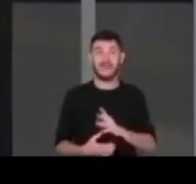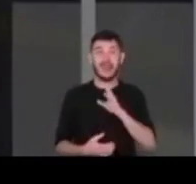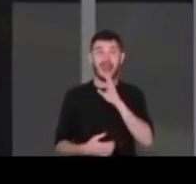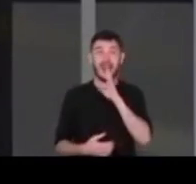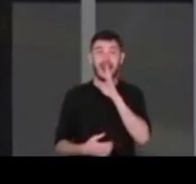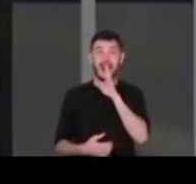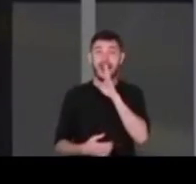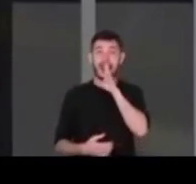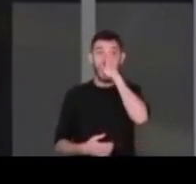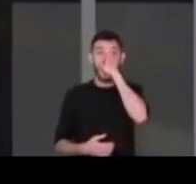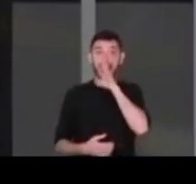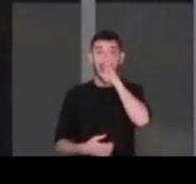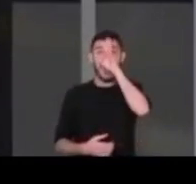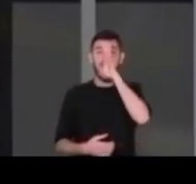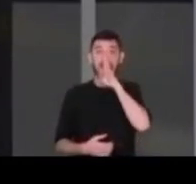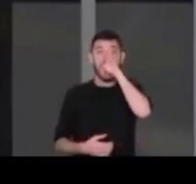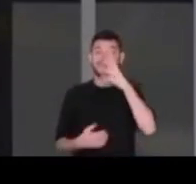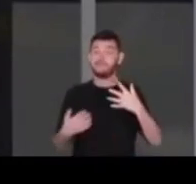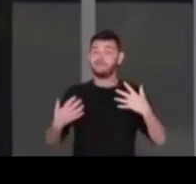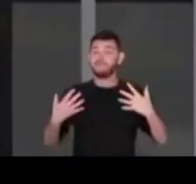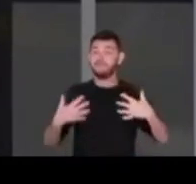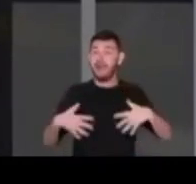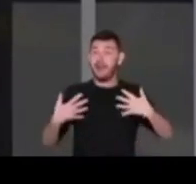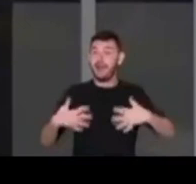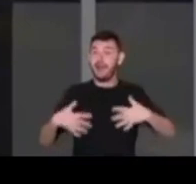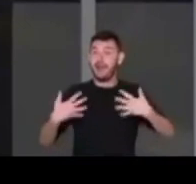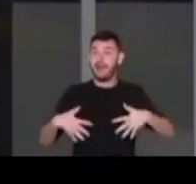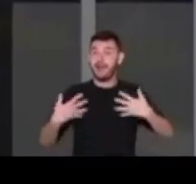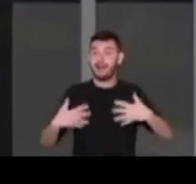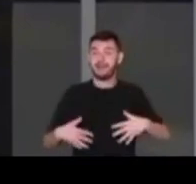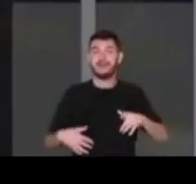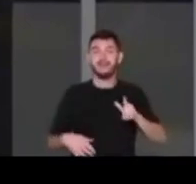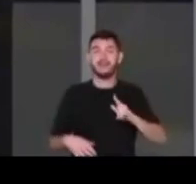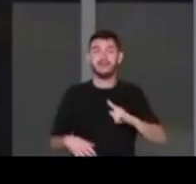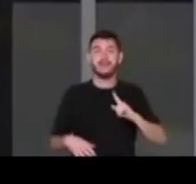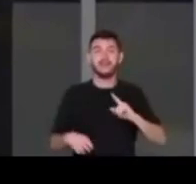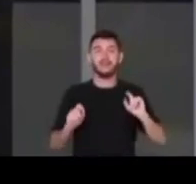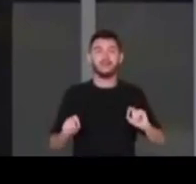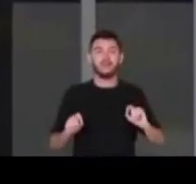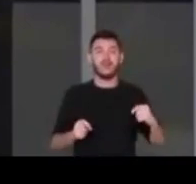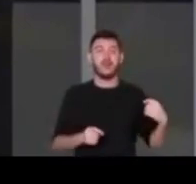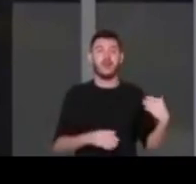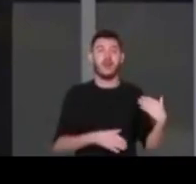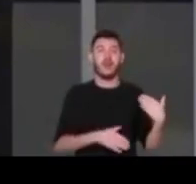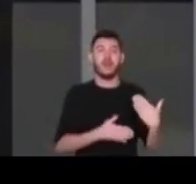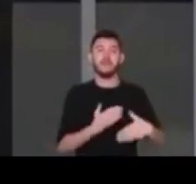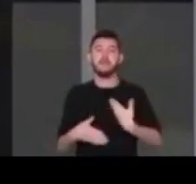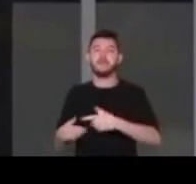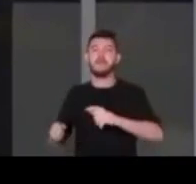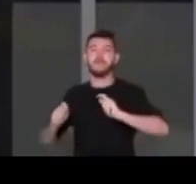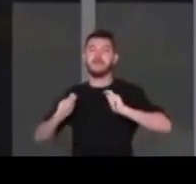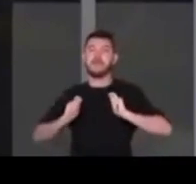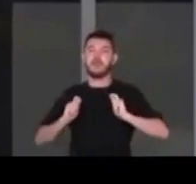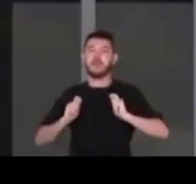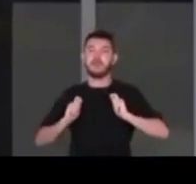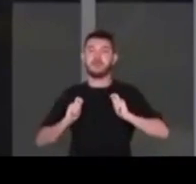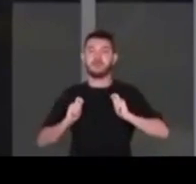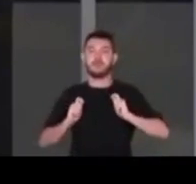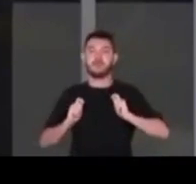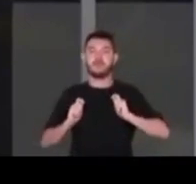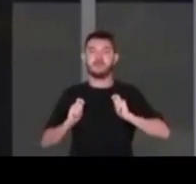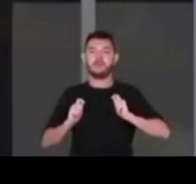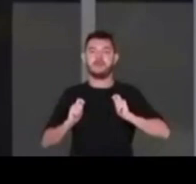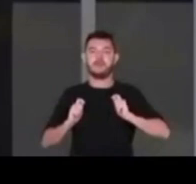escândalo envolvendo prevaricação de um agente público já